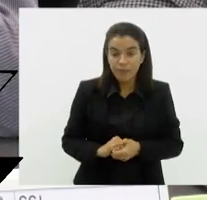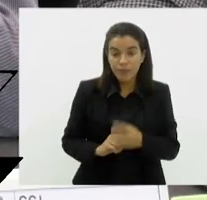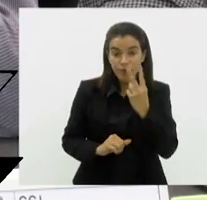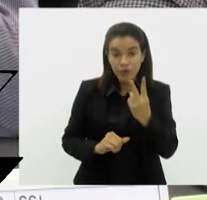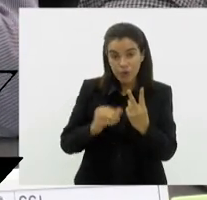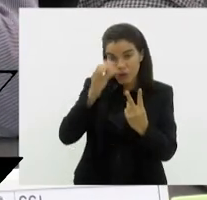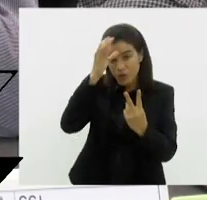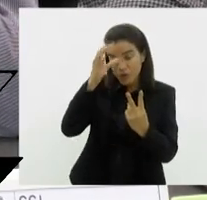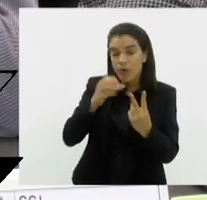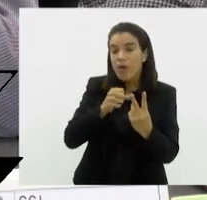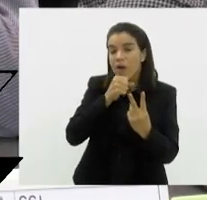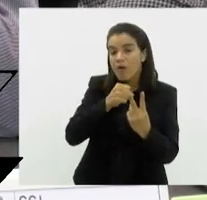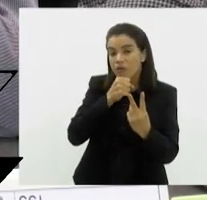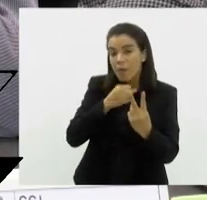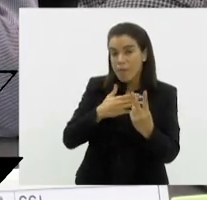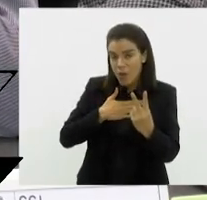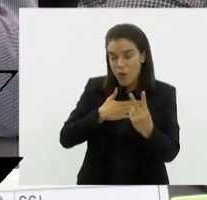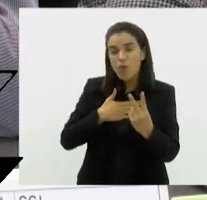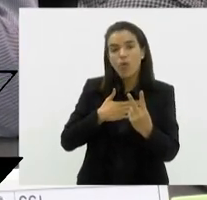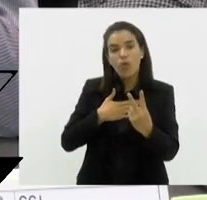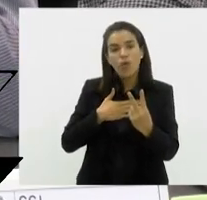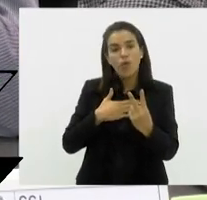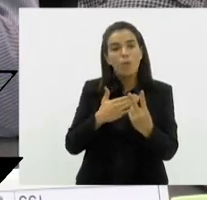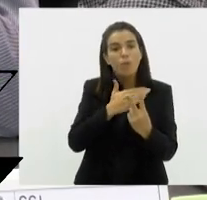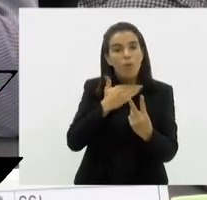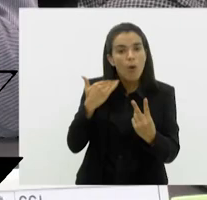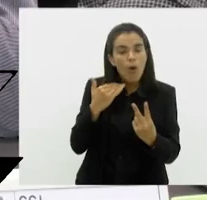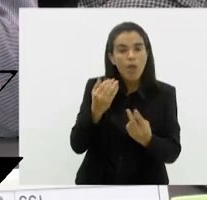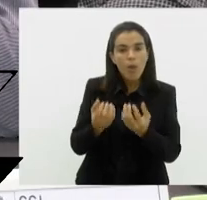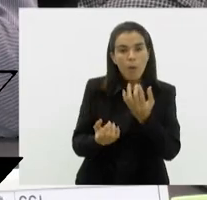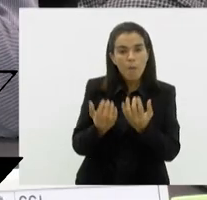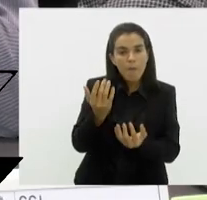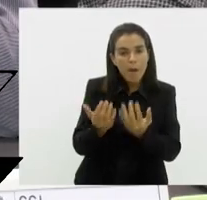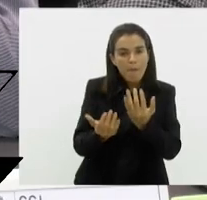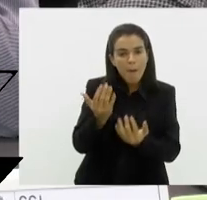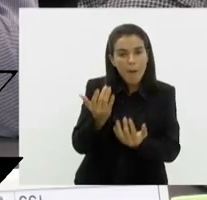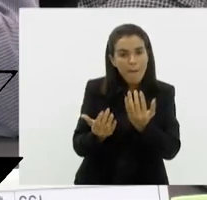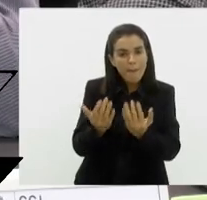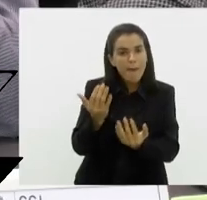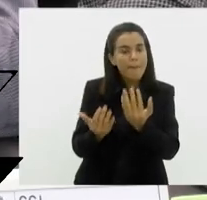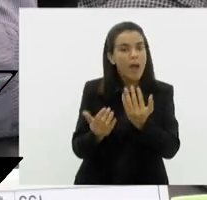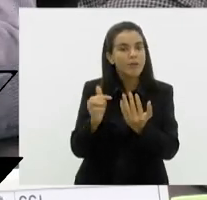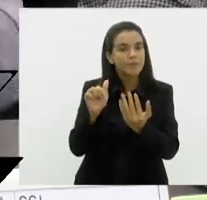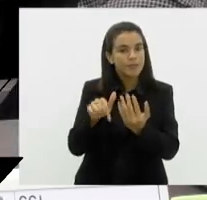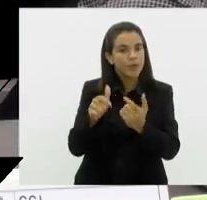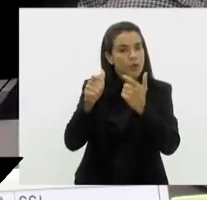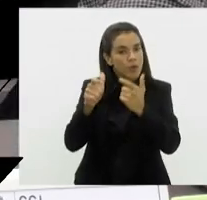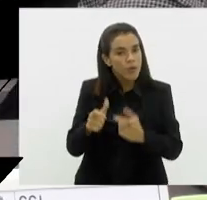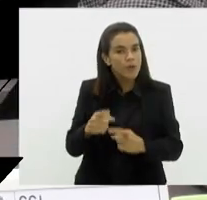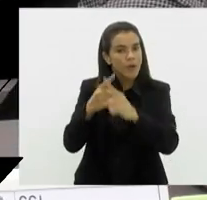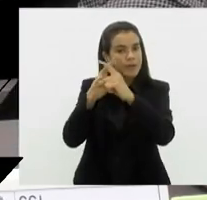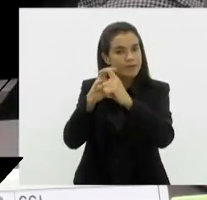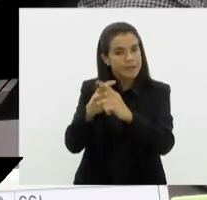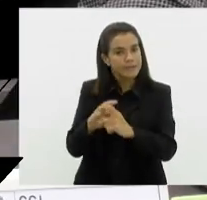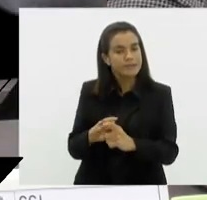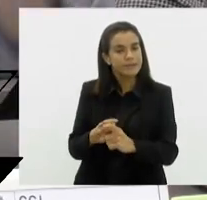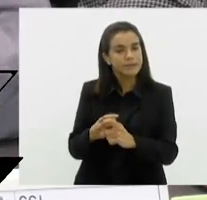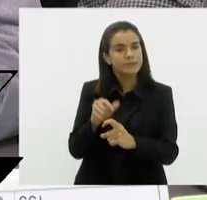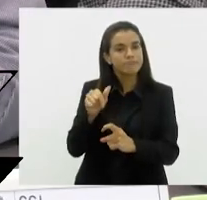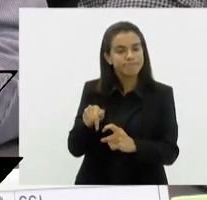tios-avós meus foram cremados em fornos crematórios em campos nazistas. Então, eu acho que esse repúdio deve